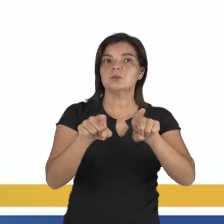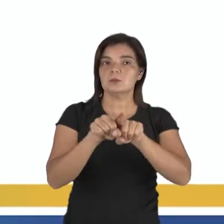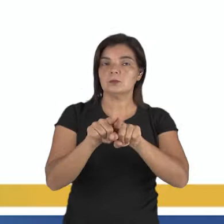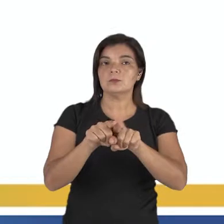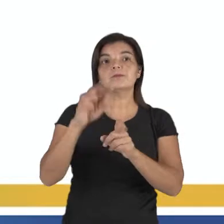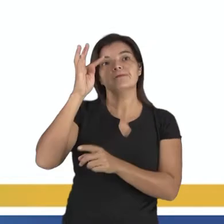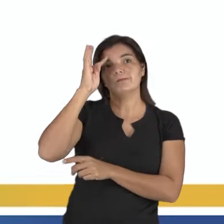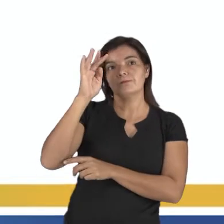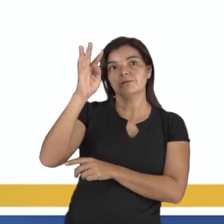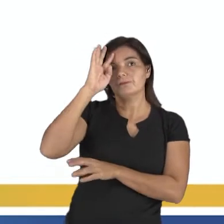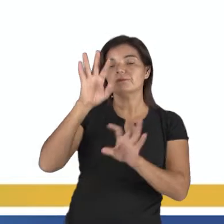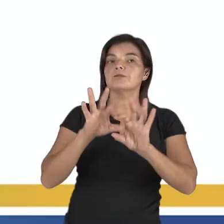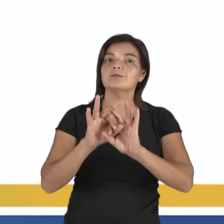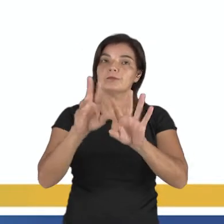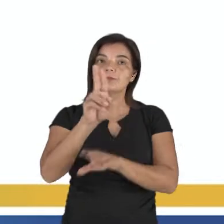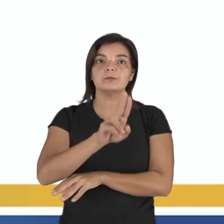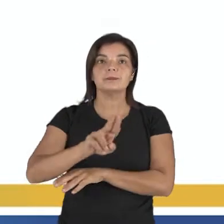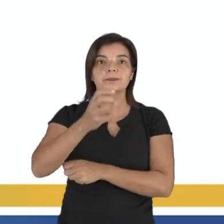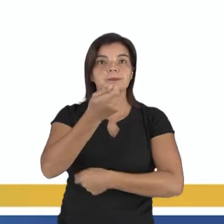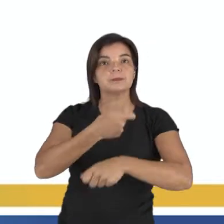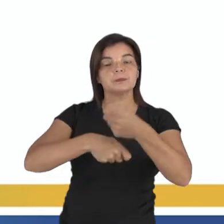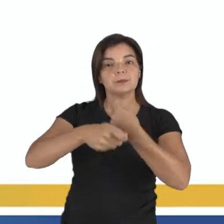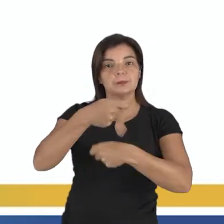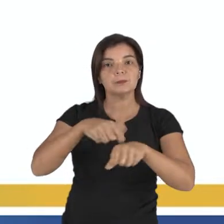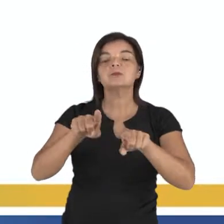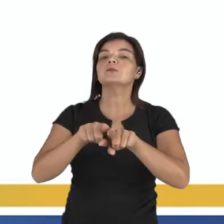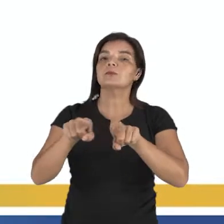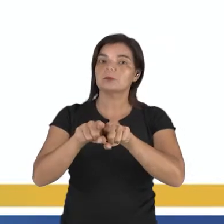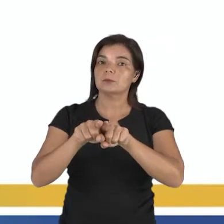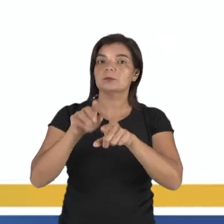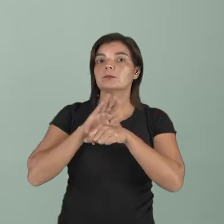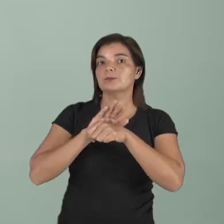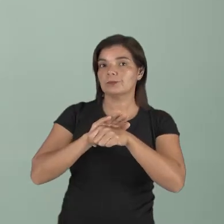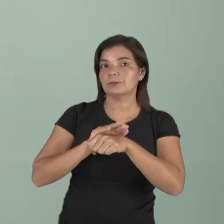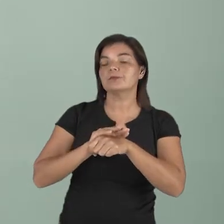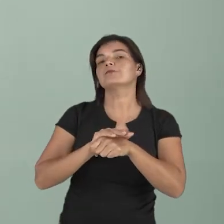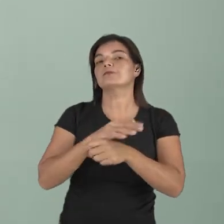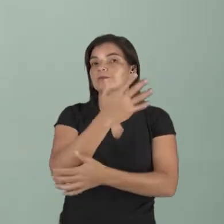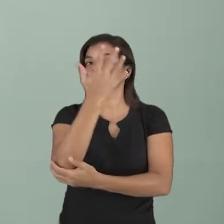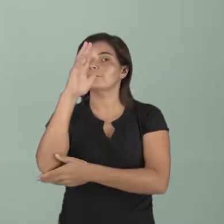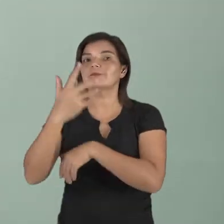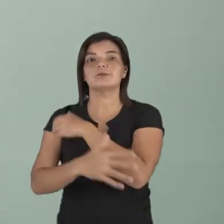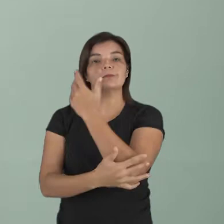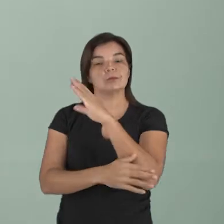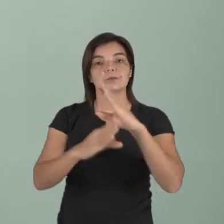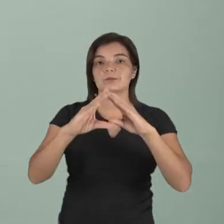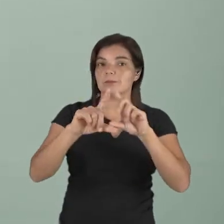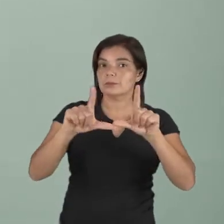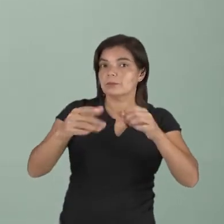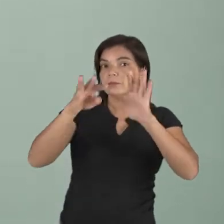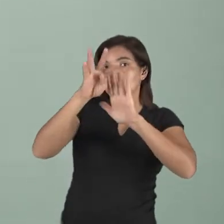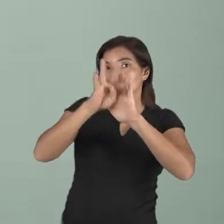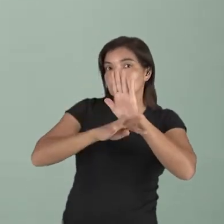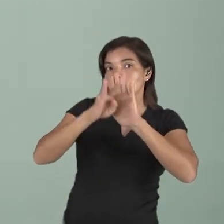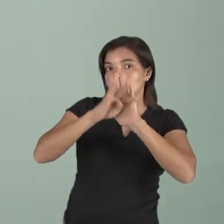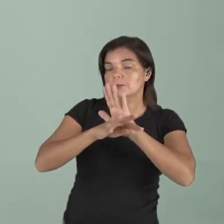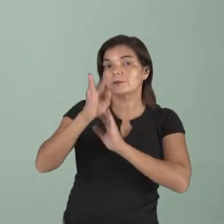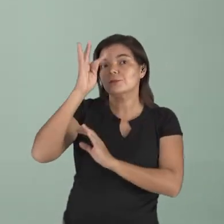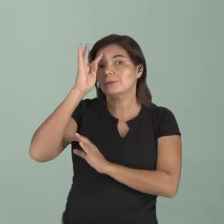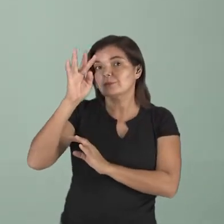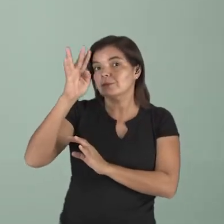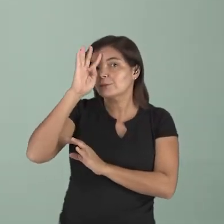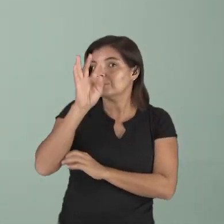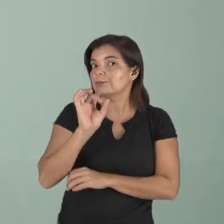que, em teoria, permite o uso econômico sustentável da floresta. É claro que, como o texto falou, em